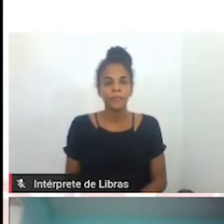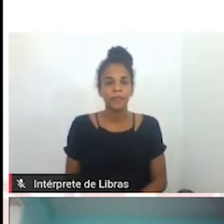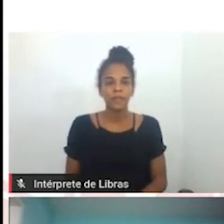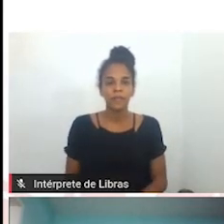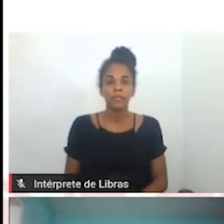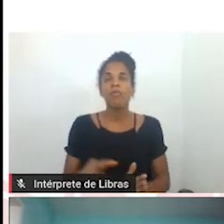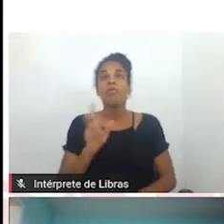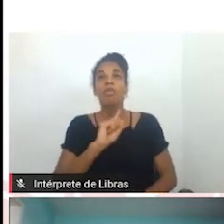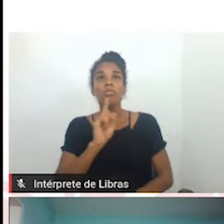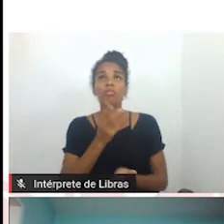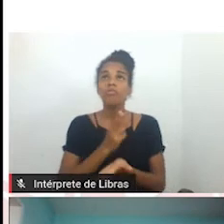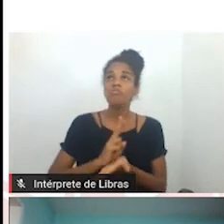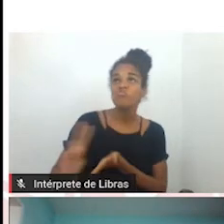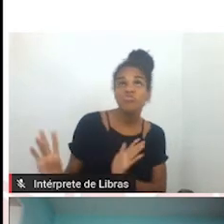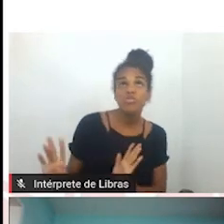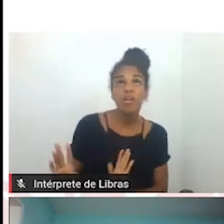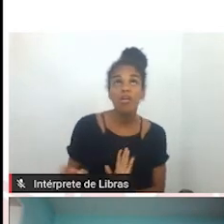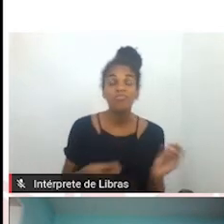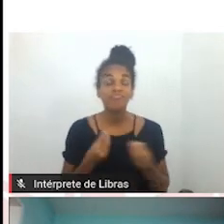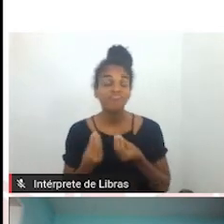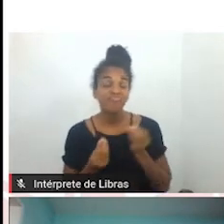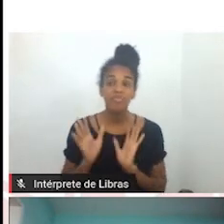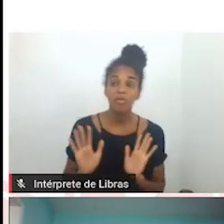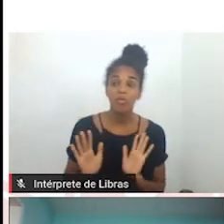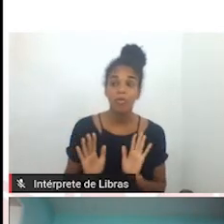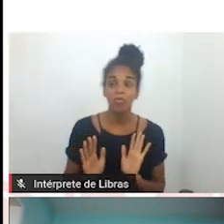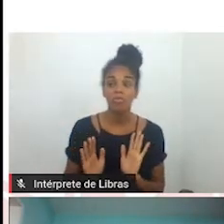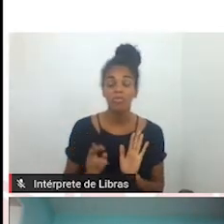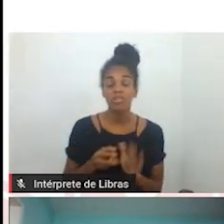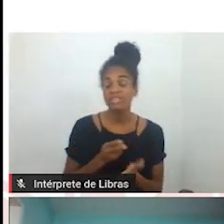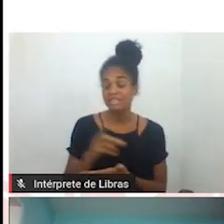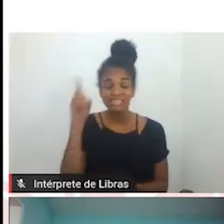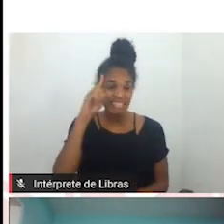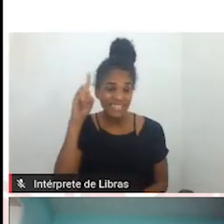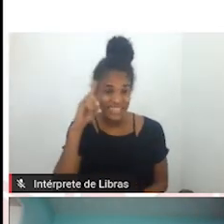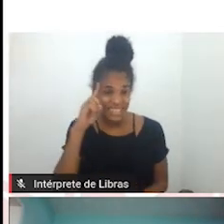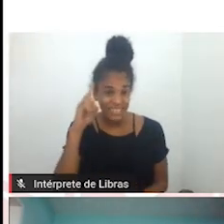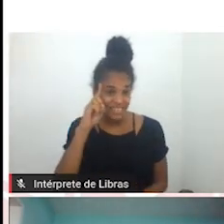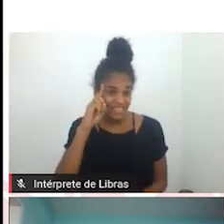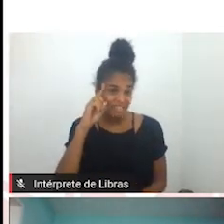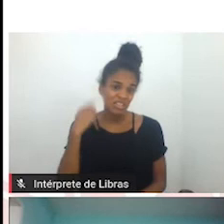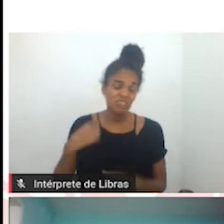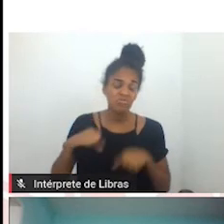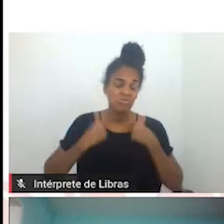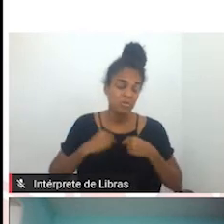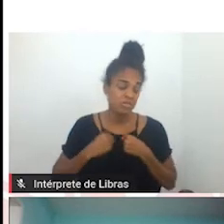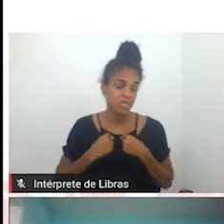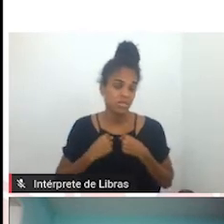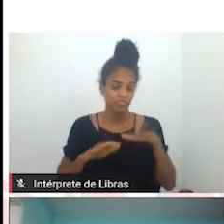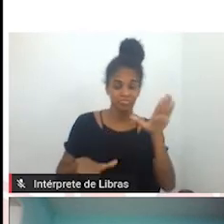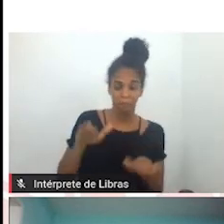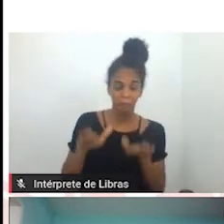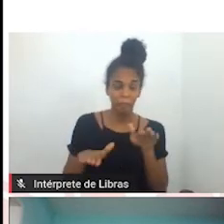ambusar, né, é uma coisa que a gente, na prática, às vezes a gente precisa, porque o paciente está ali,